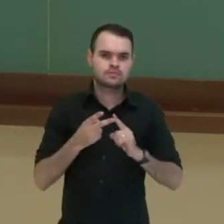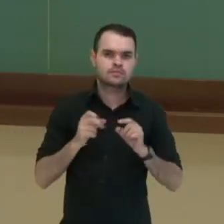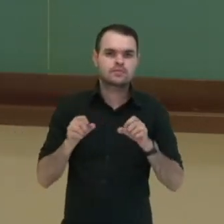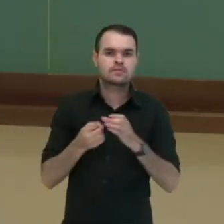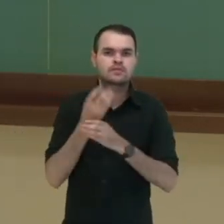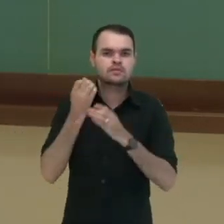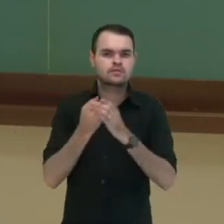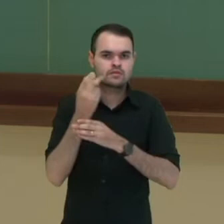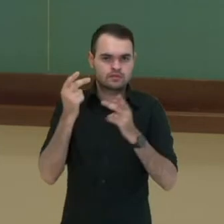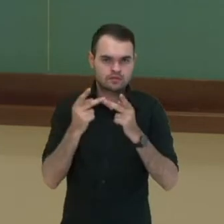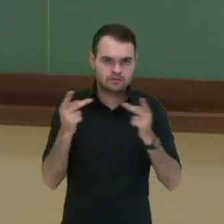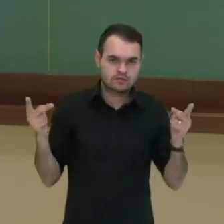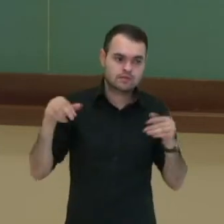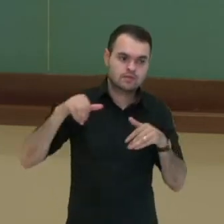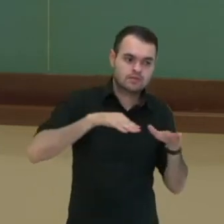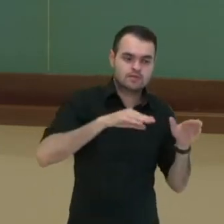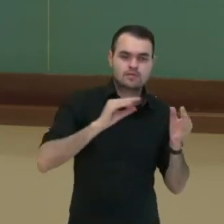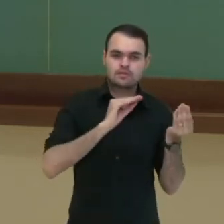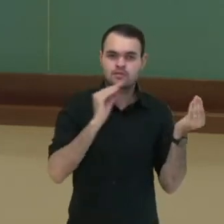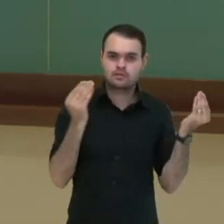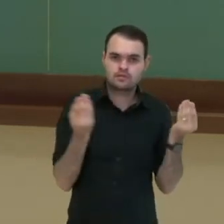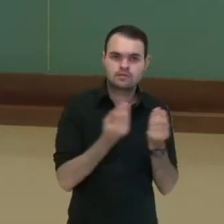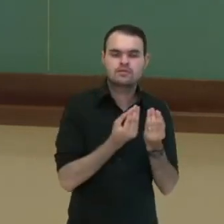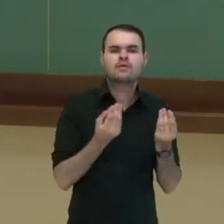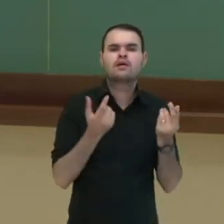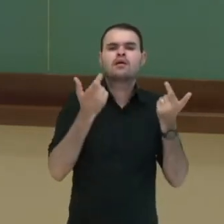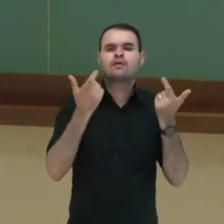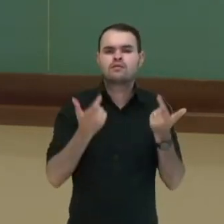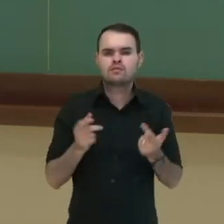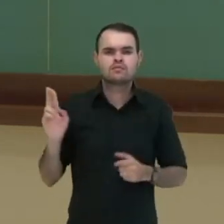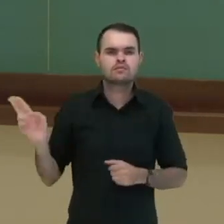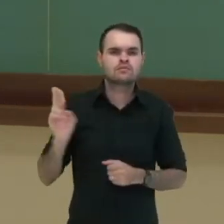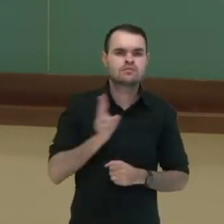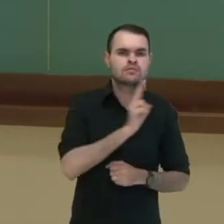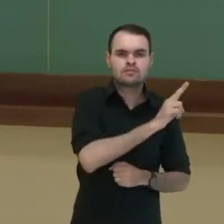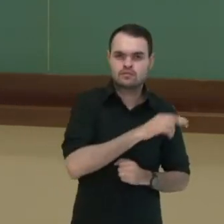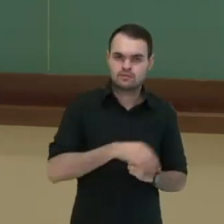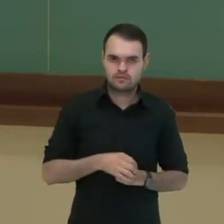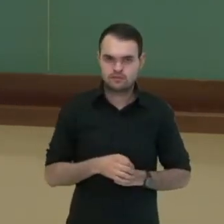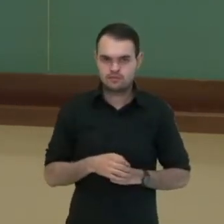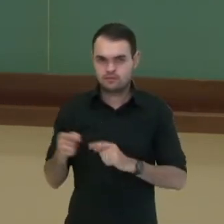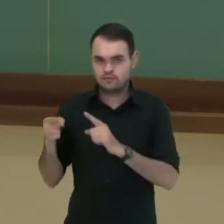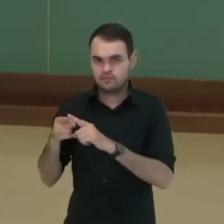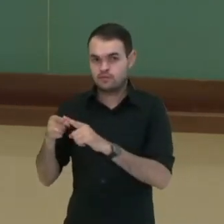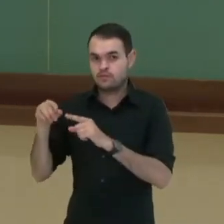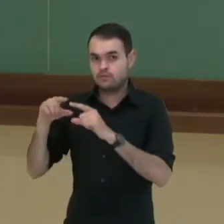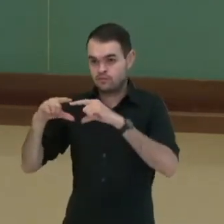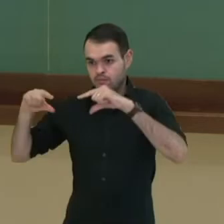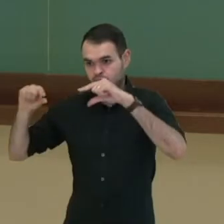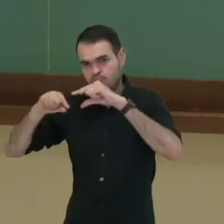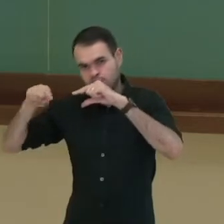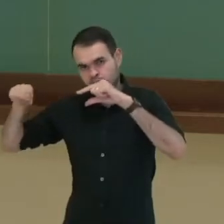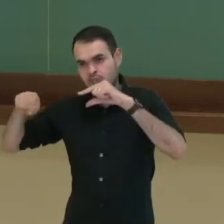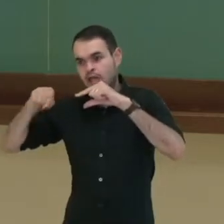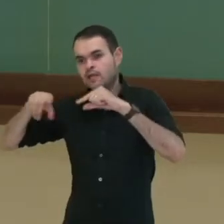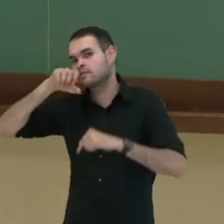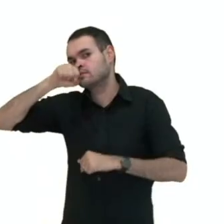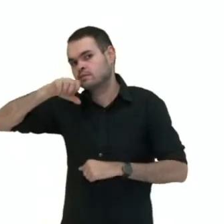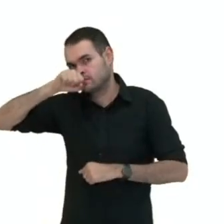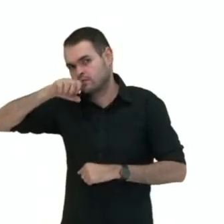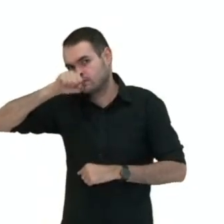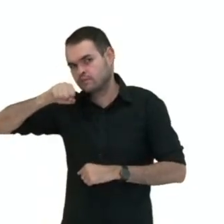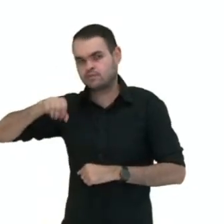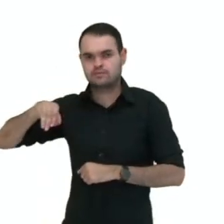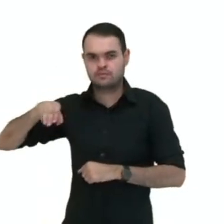e o transporte de substâncias? Quais são essas organelas? Tchan, tchan, tchan, tchan. Na mitocôndria ocorre o quê? A